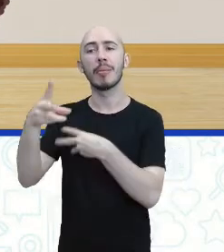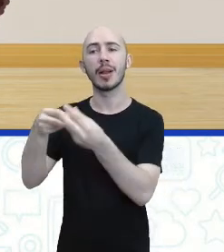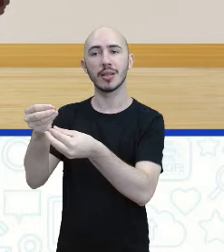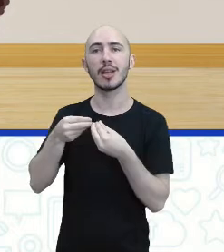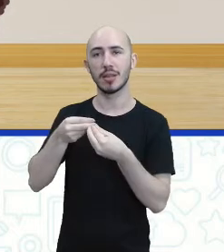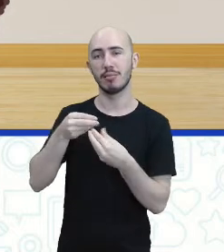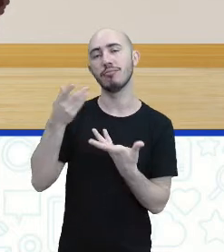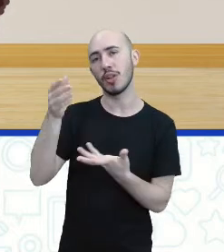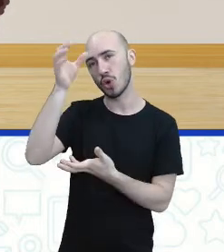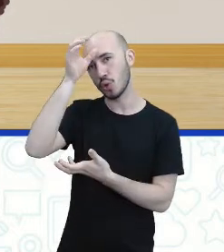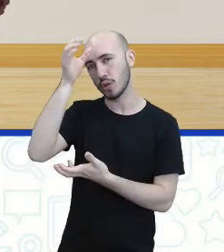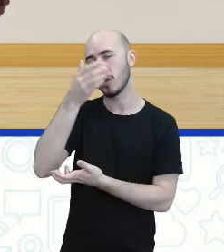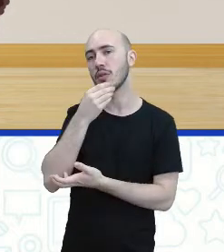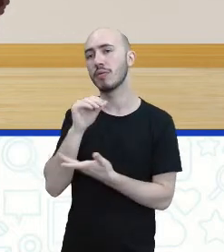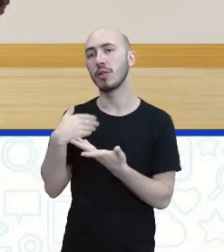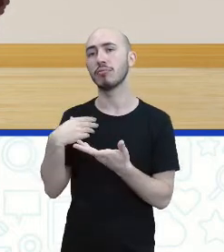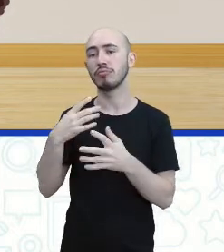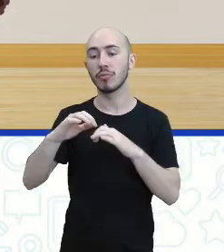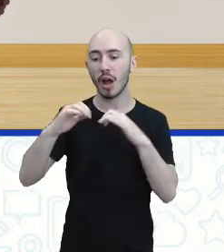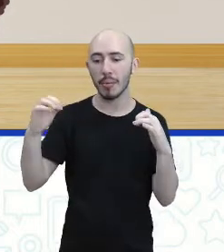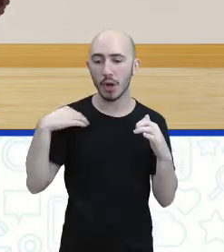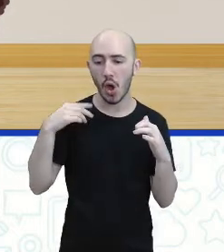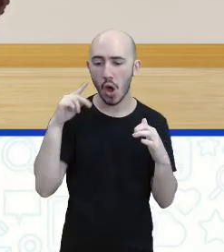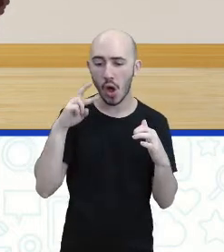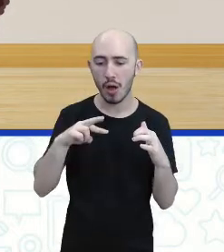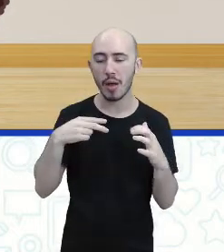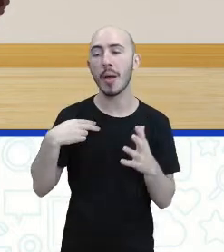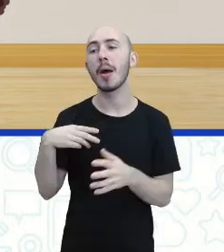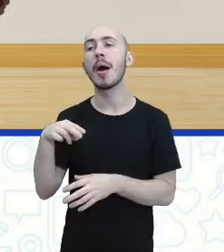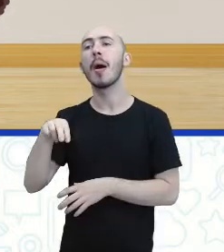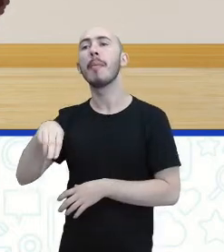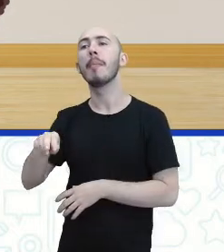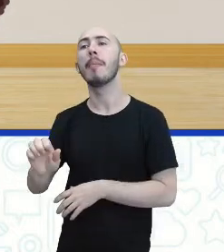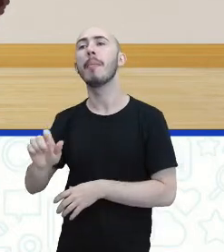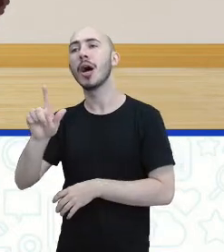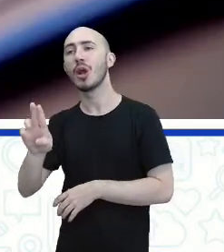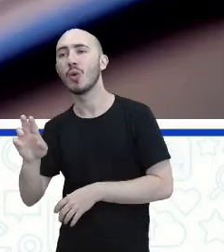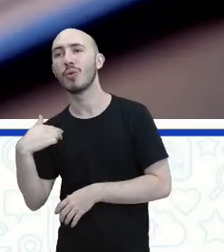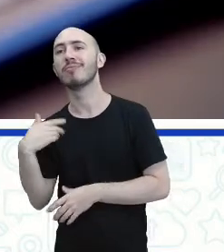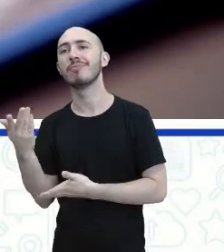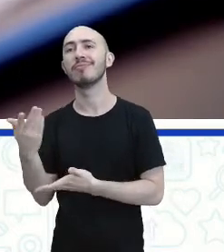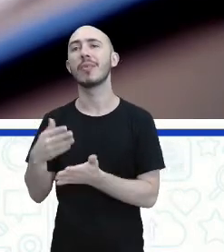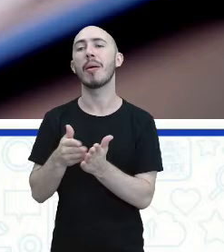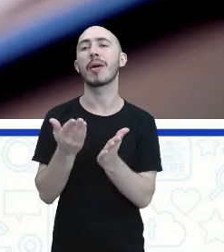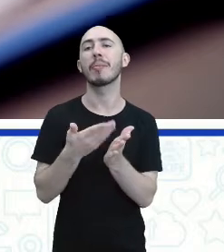para ler o que era, enquanto Malu, que ganhara blocos novos, estava um pouco perdida.